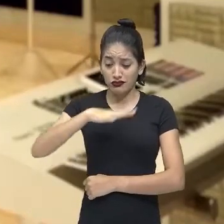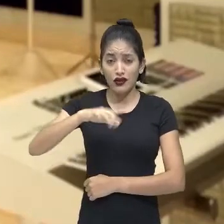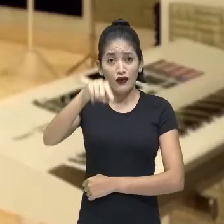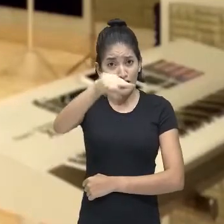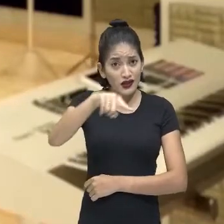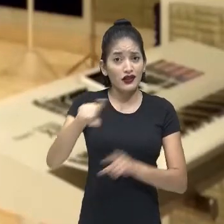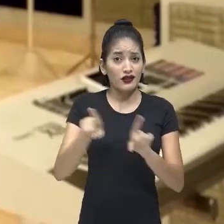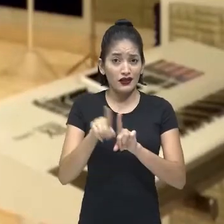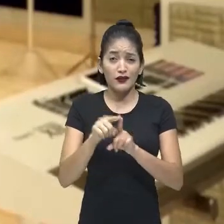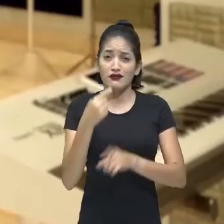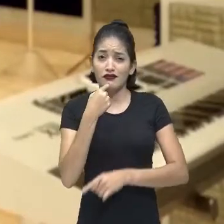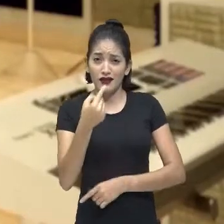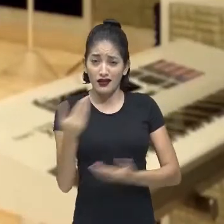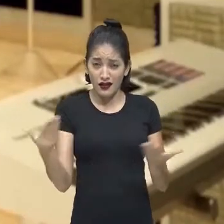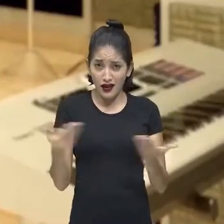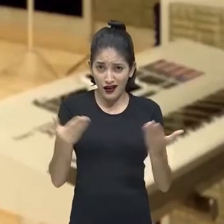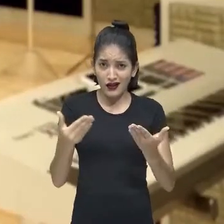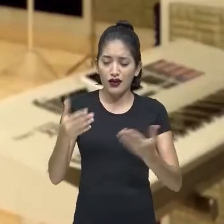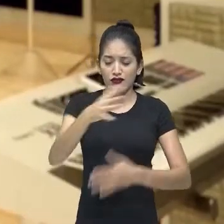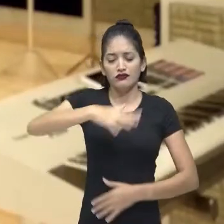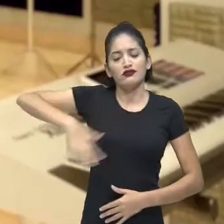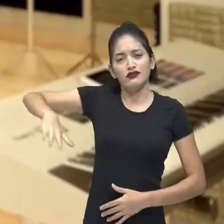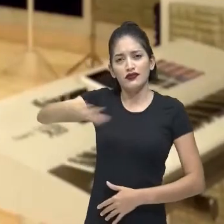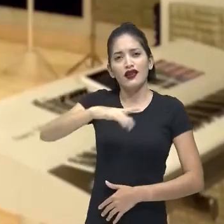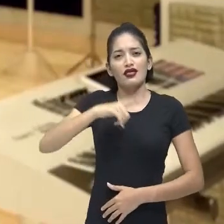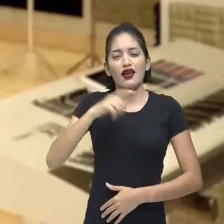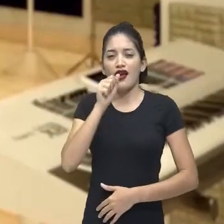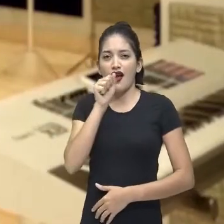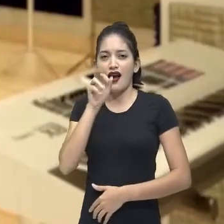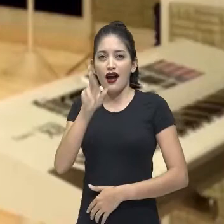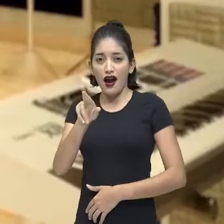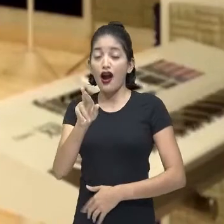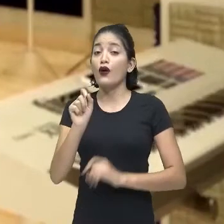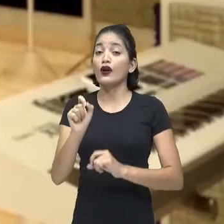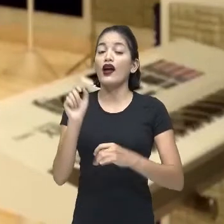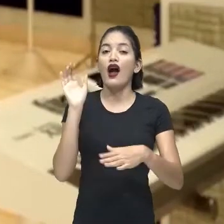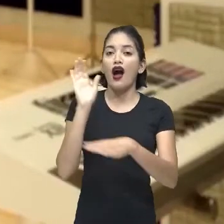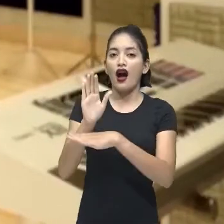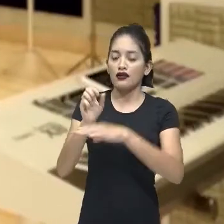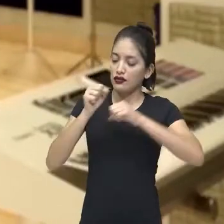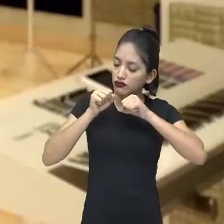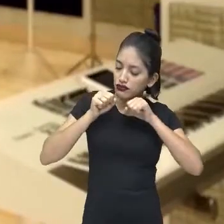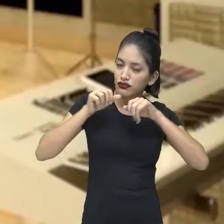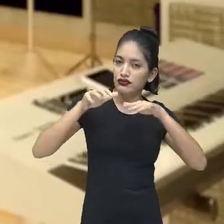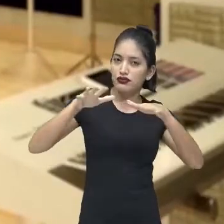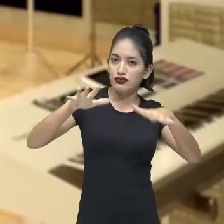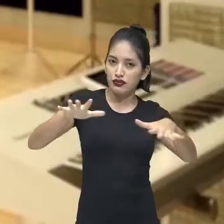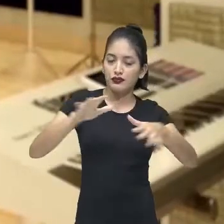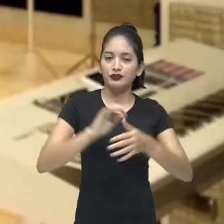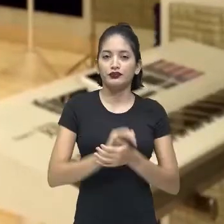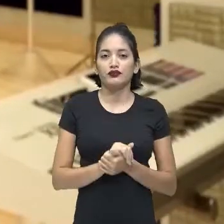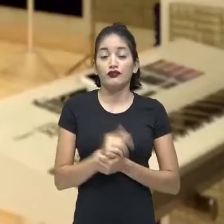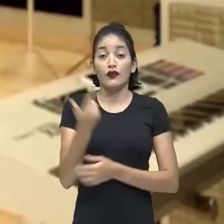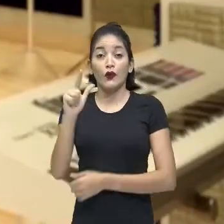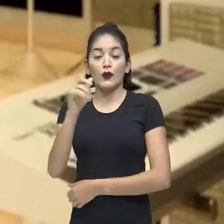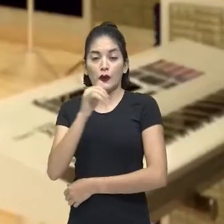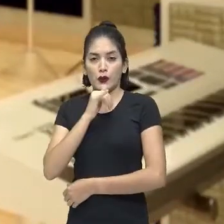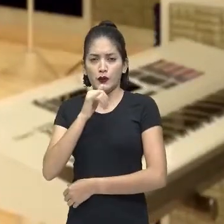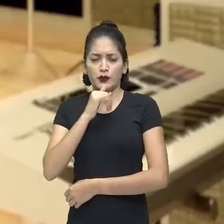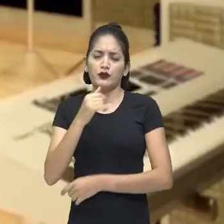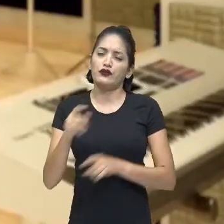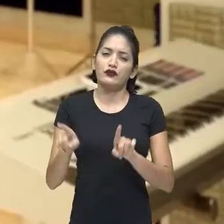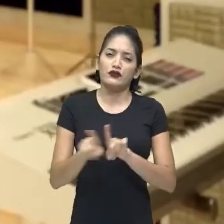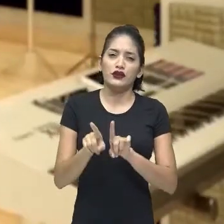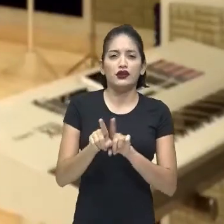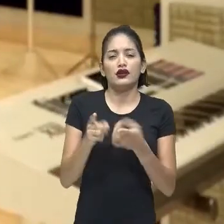você perto aí, ao seu redor, você tem o ar. E o ar está ajudando a espalhar. Um outro exemplo em que o som,